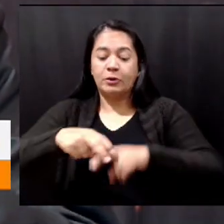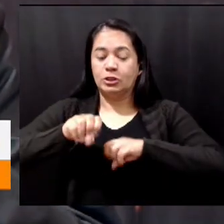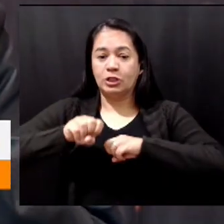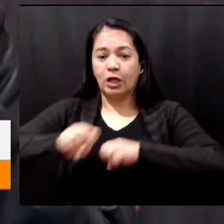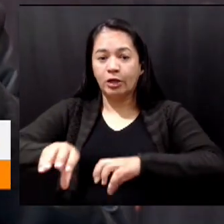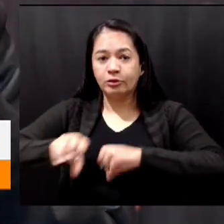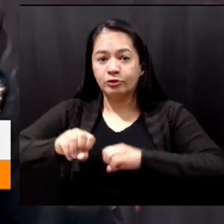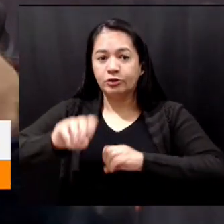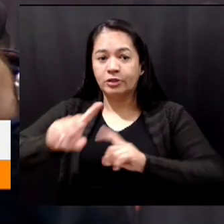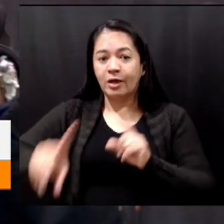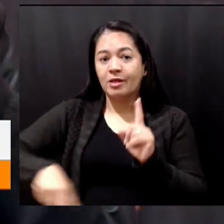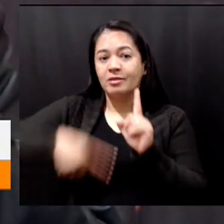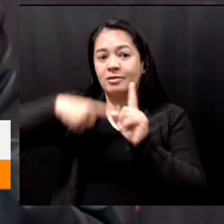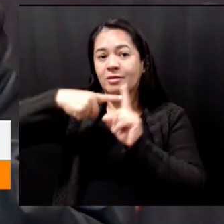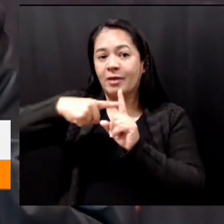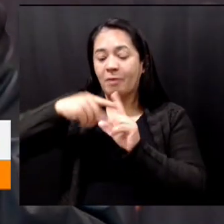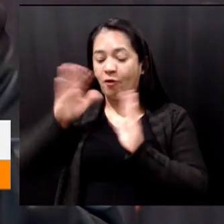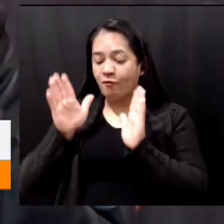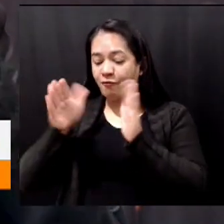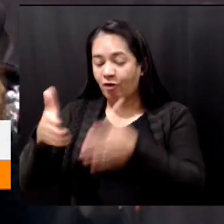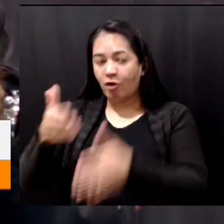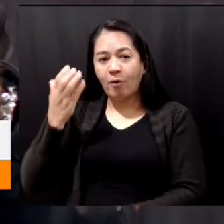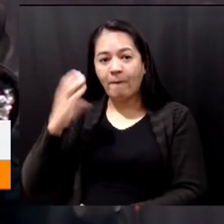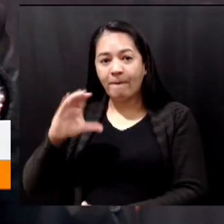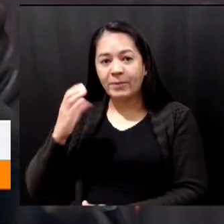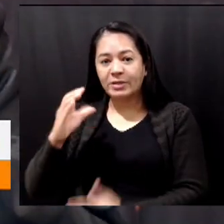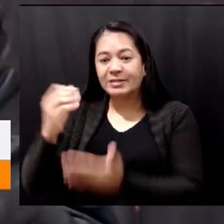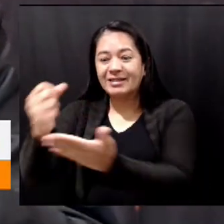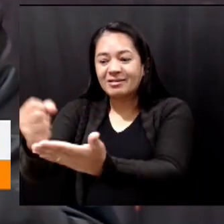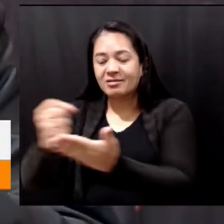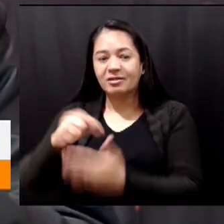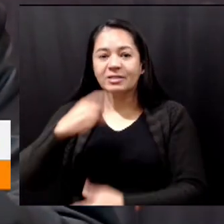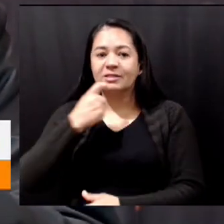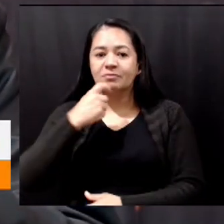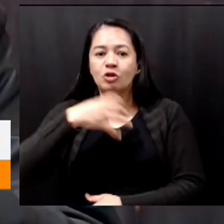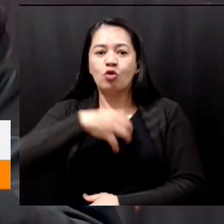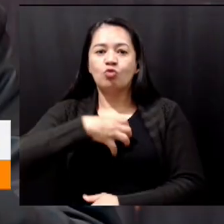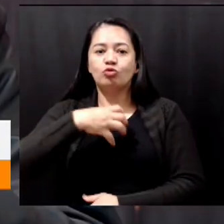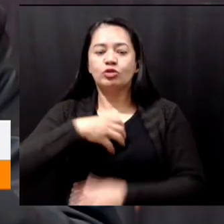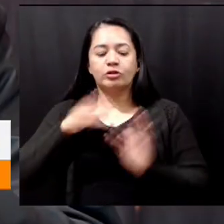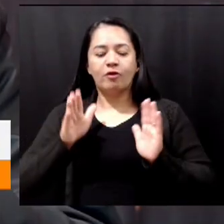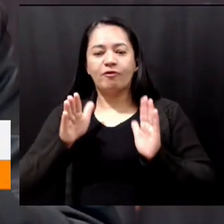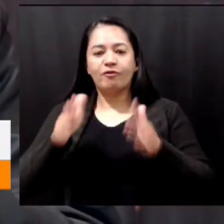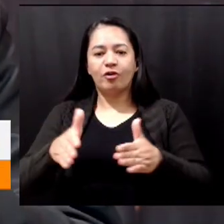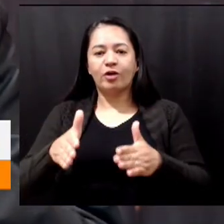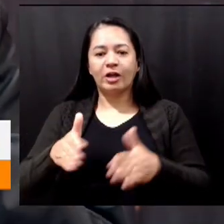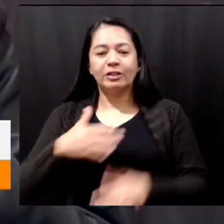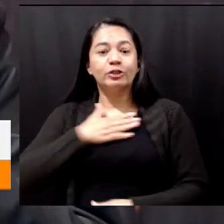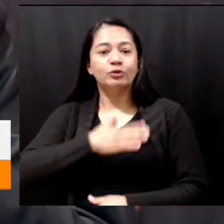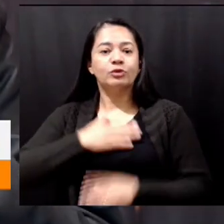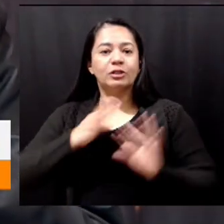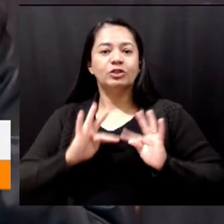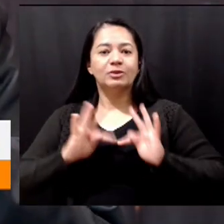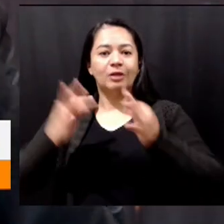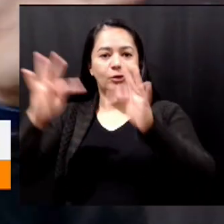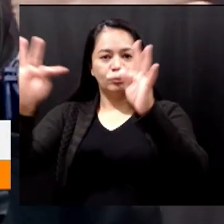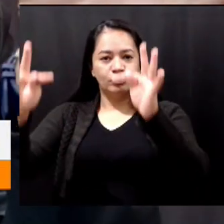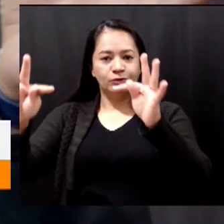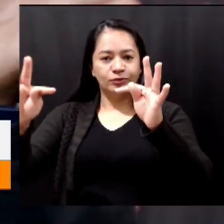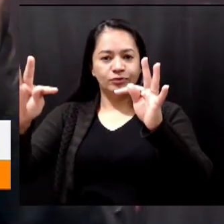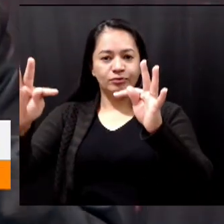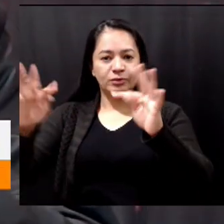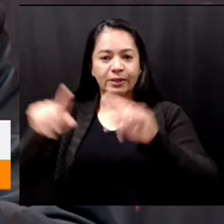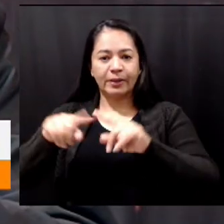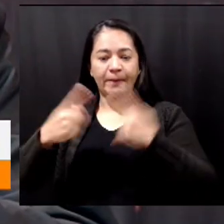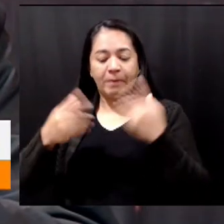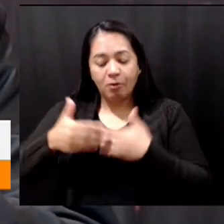para a ciência começam a trazer para Campinas um jeitão voltado para gostar de tecnologia, né? Um pouquinho mais adiante,